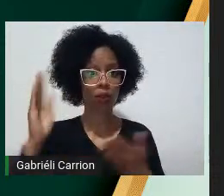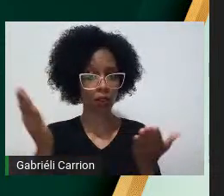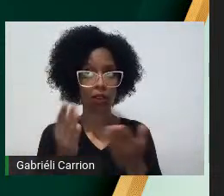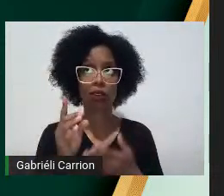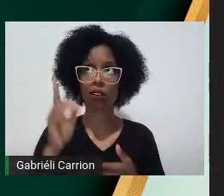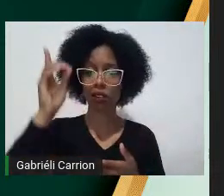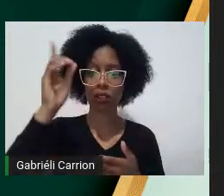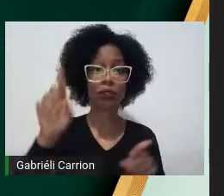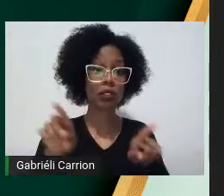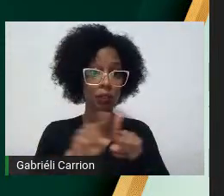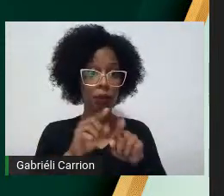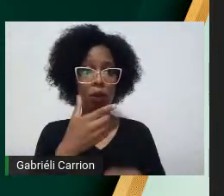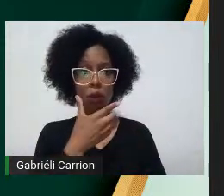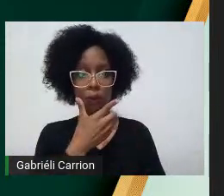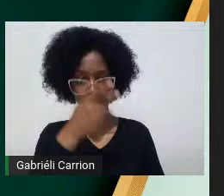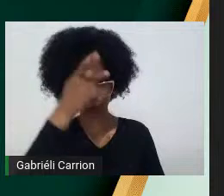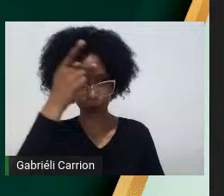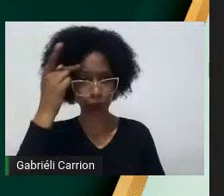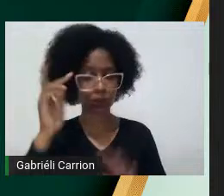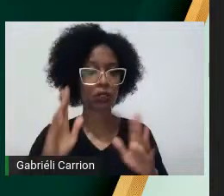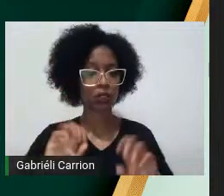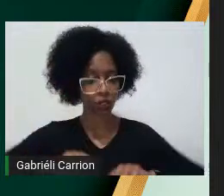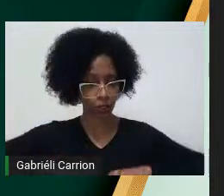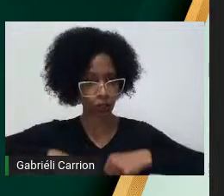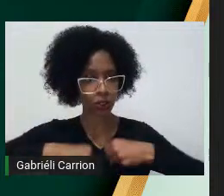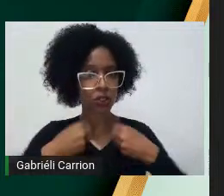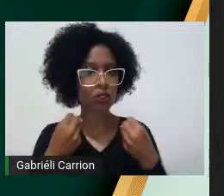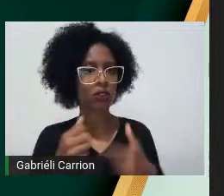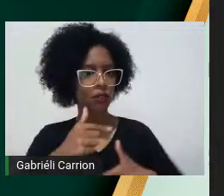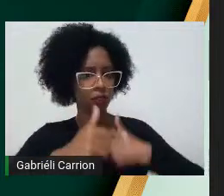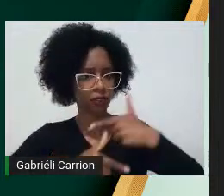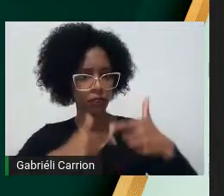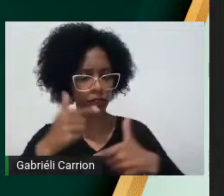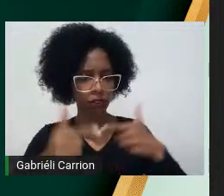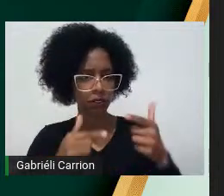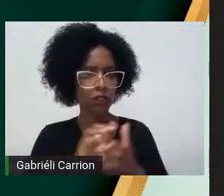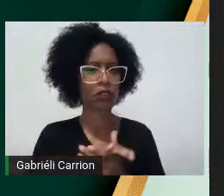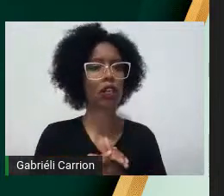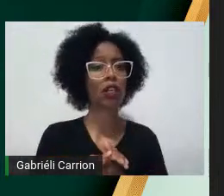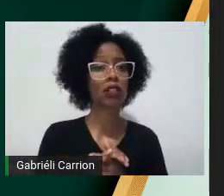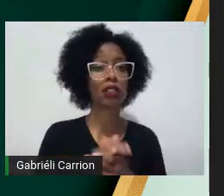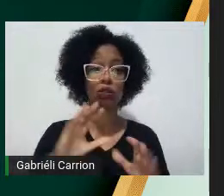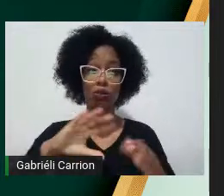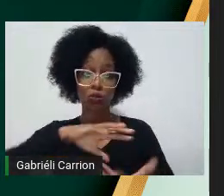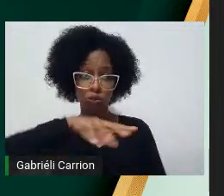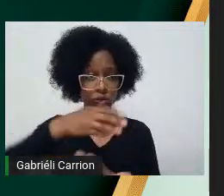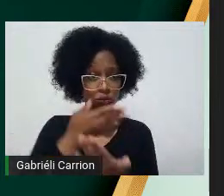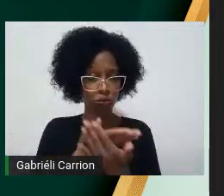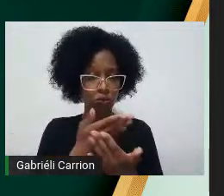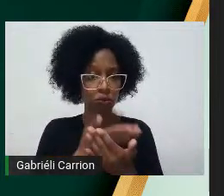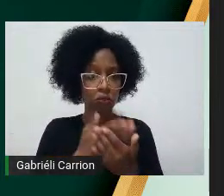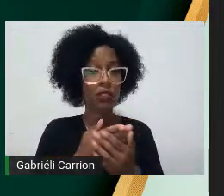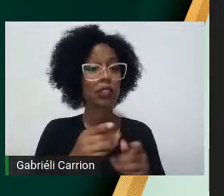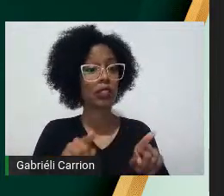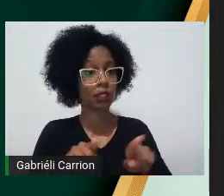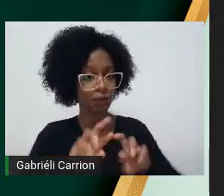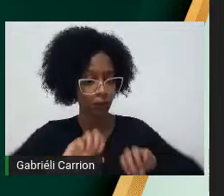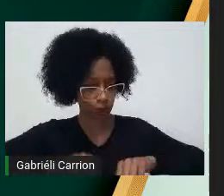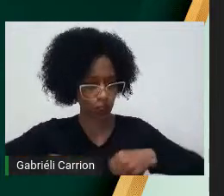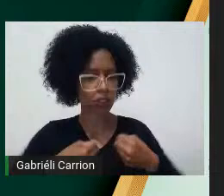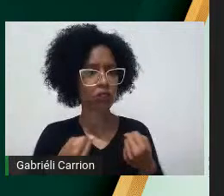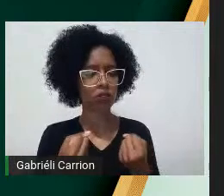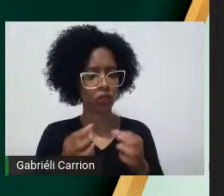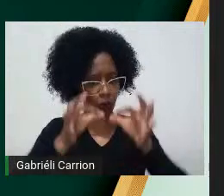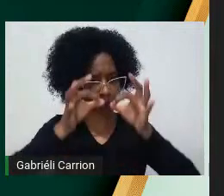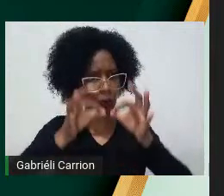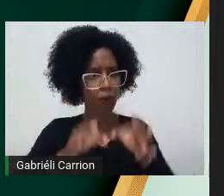homens, exercer as funções inerentes a meu grau de bacharel em geologia, na fiel observância dos princípios de honestidade,